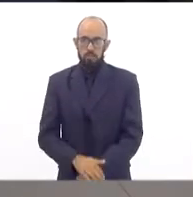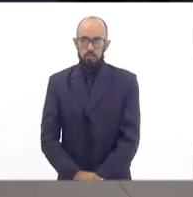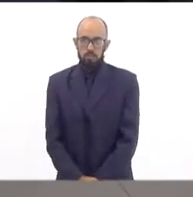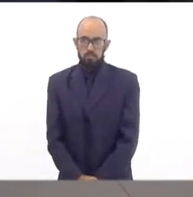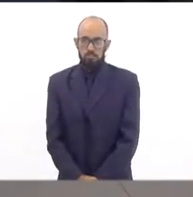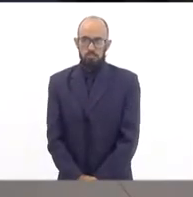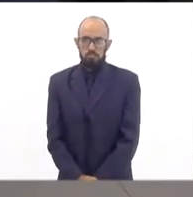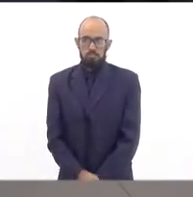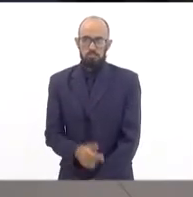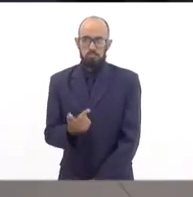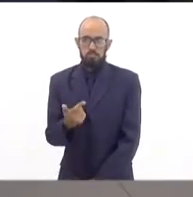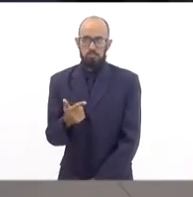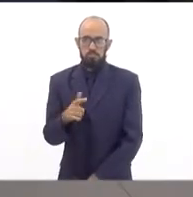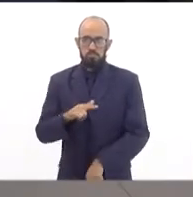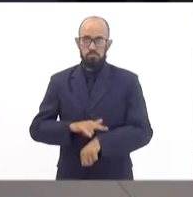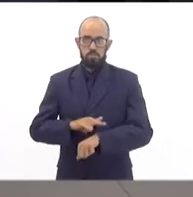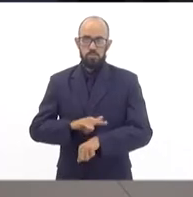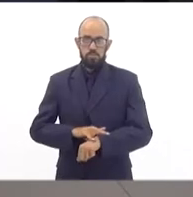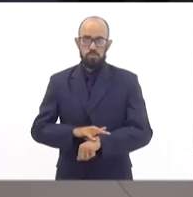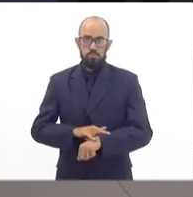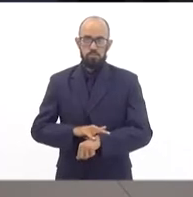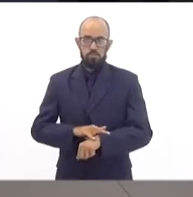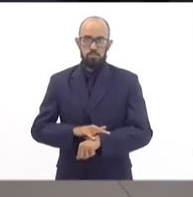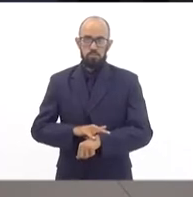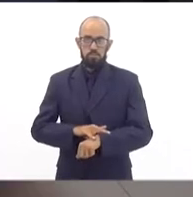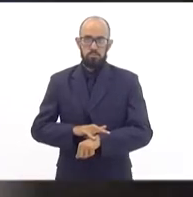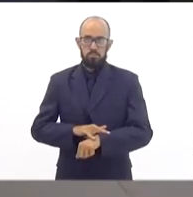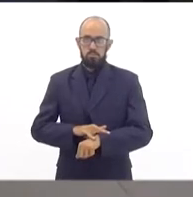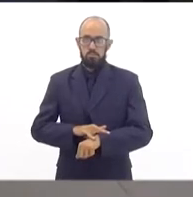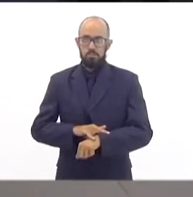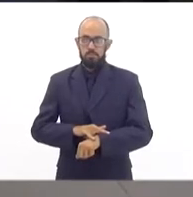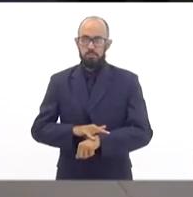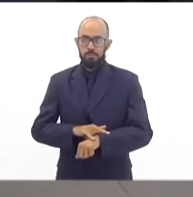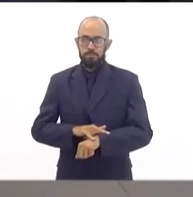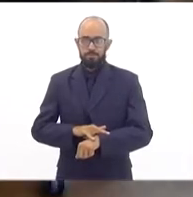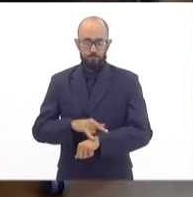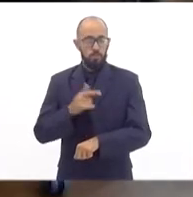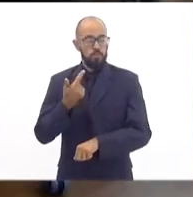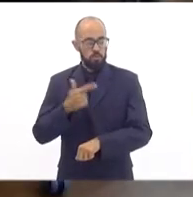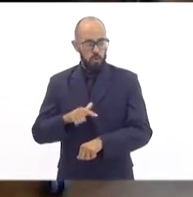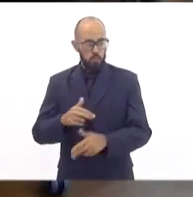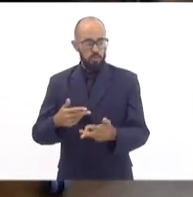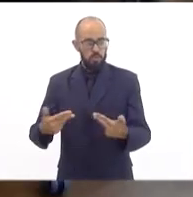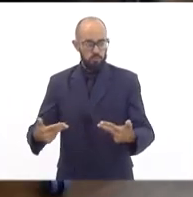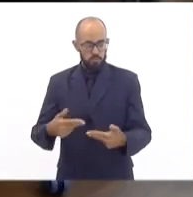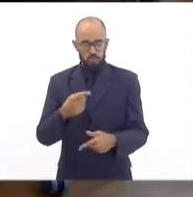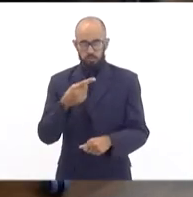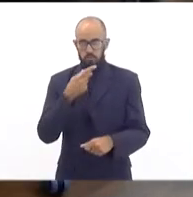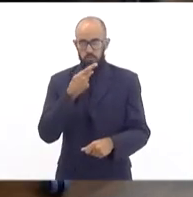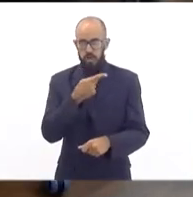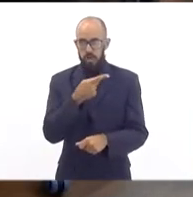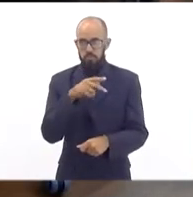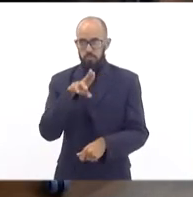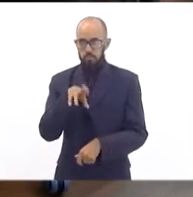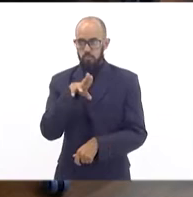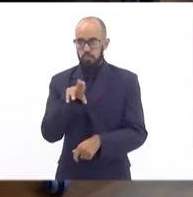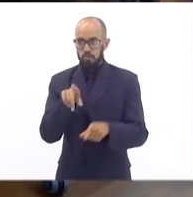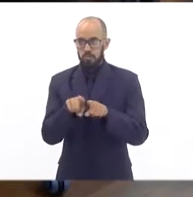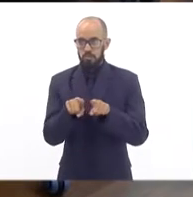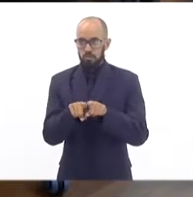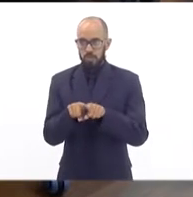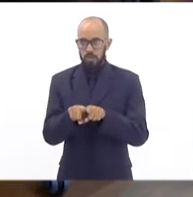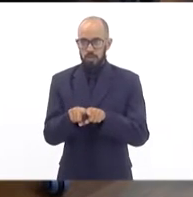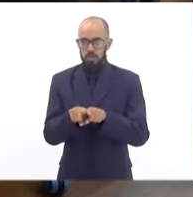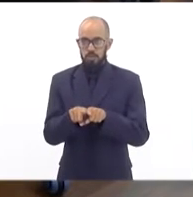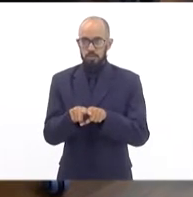não tem um toalete. Uma outra questão que foi abordada pelas usuárias, deputado Luiz Paulo, eu tive a oportunidade de conversar com ela semana